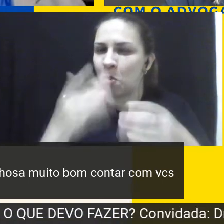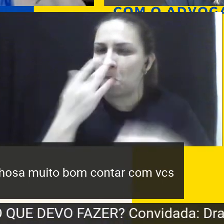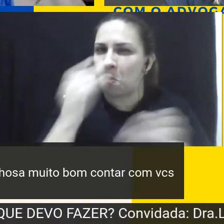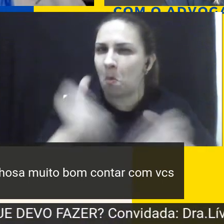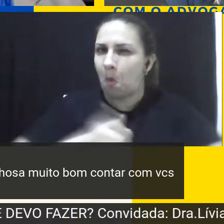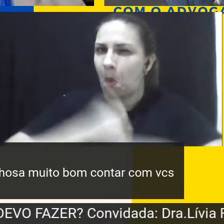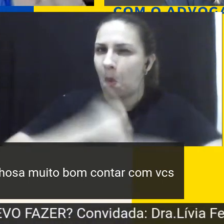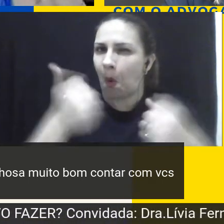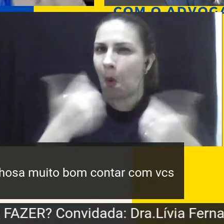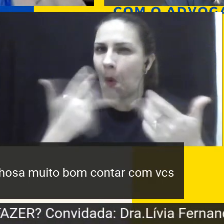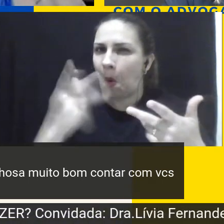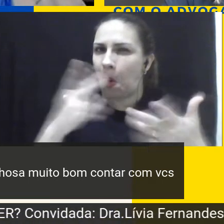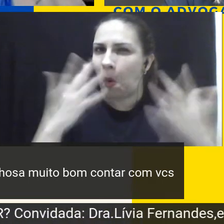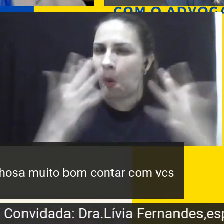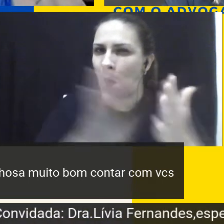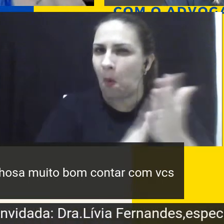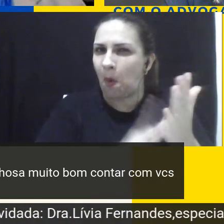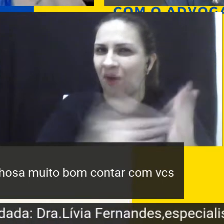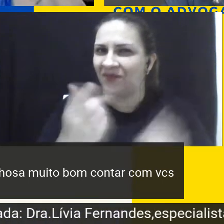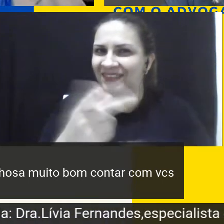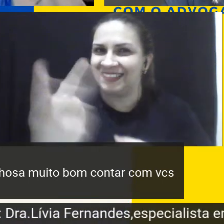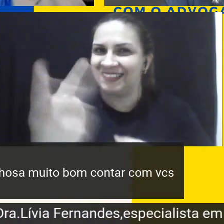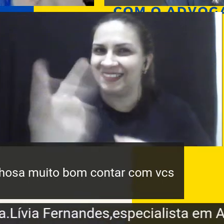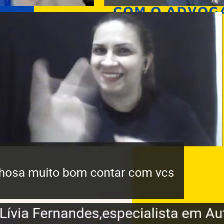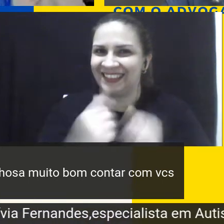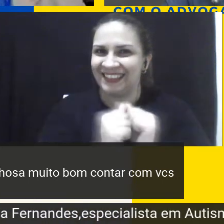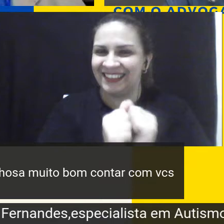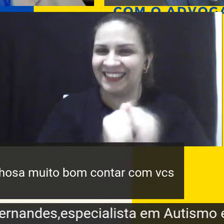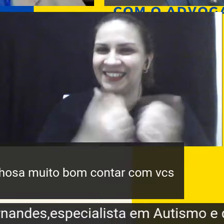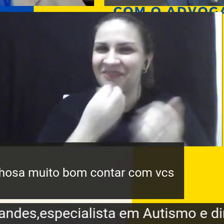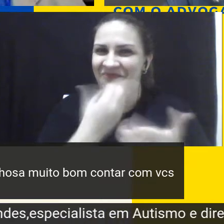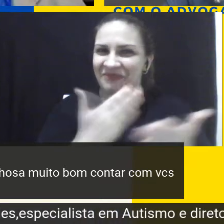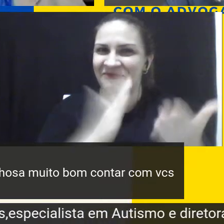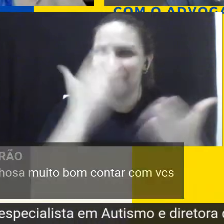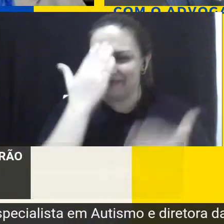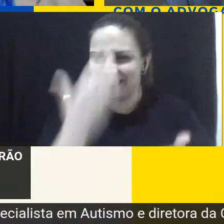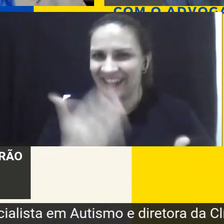com vocês. E bom contar com a sua audiência, né? Marionice.